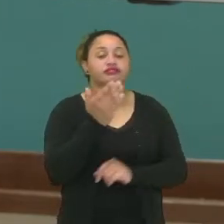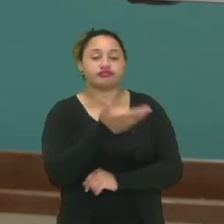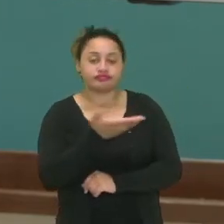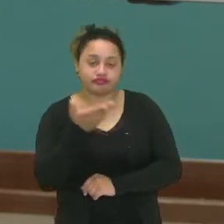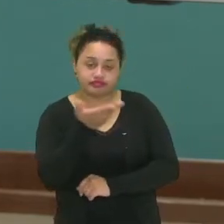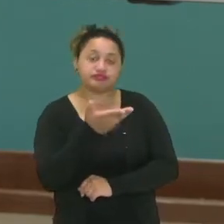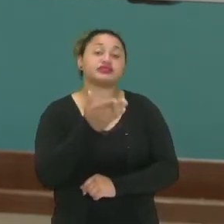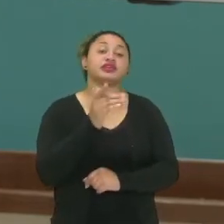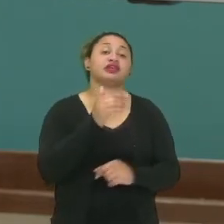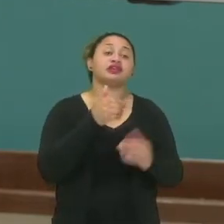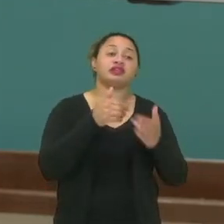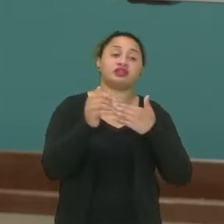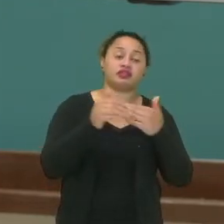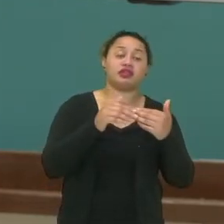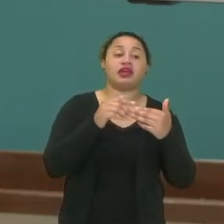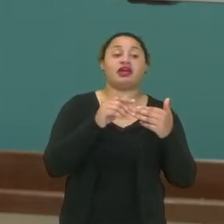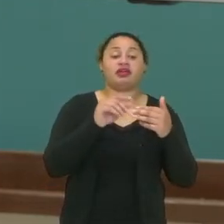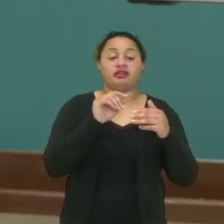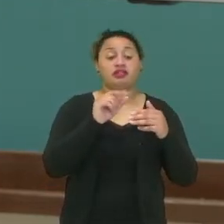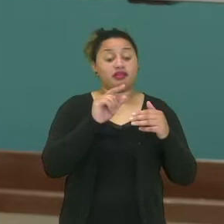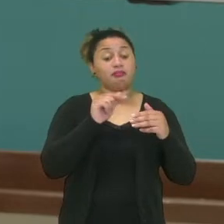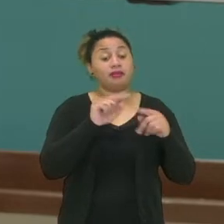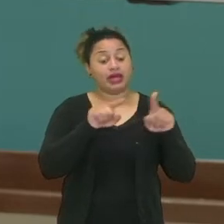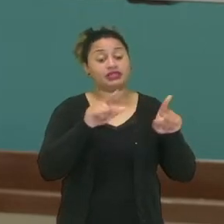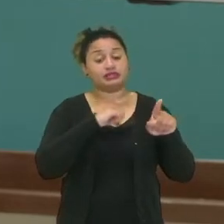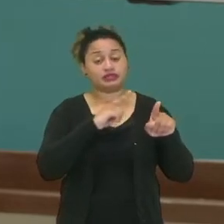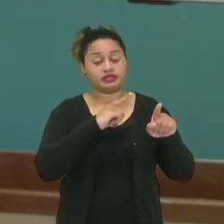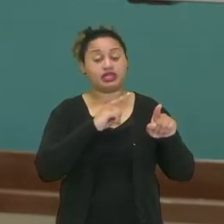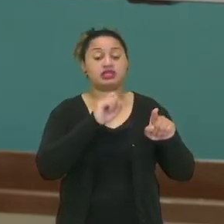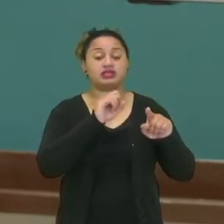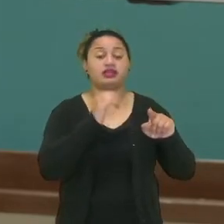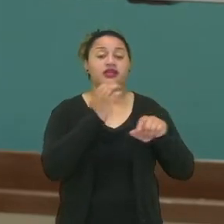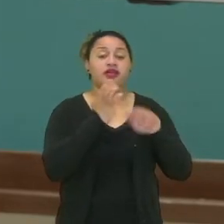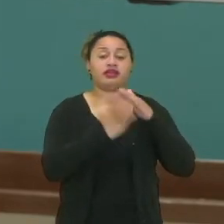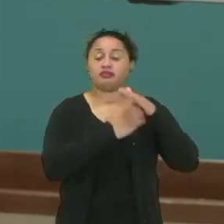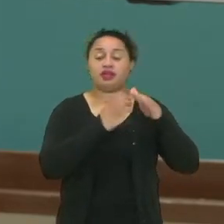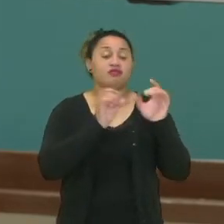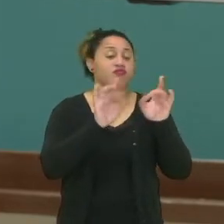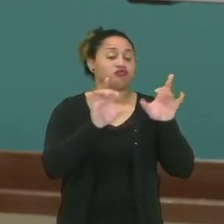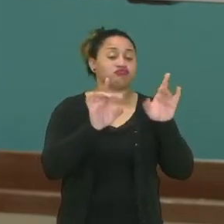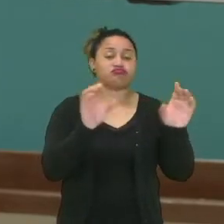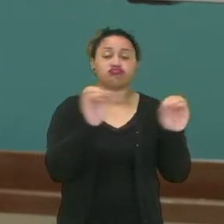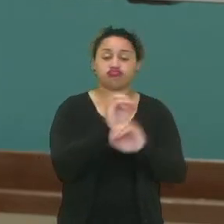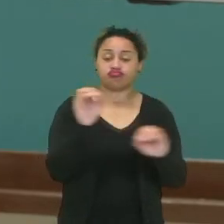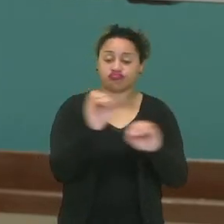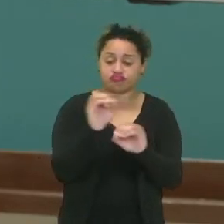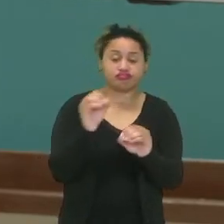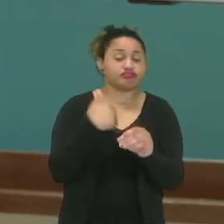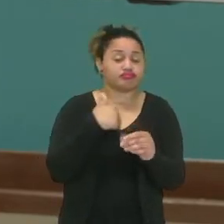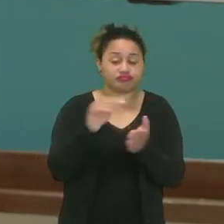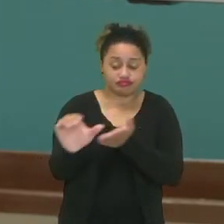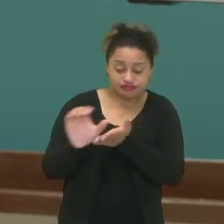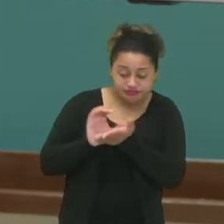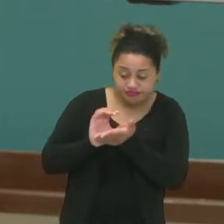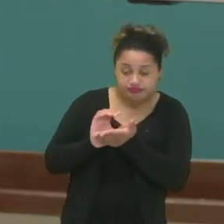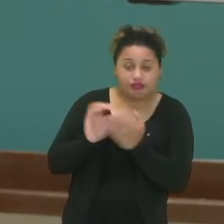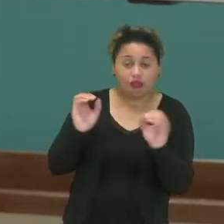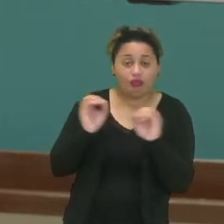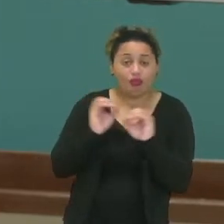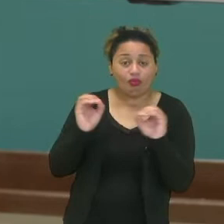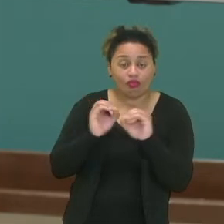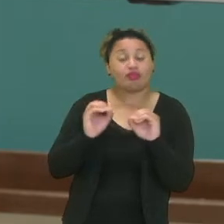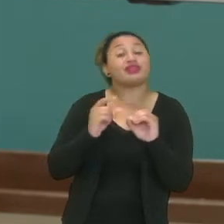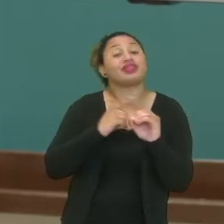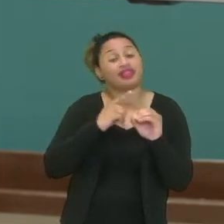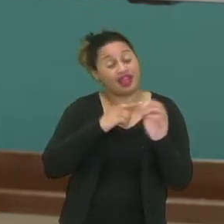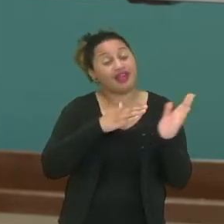ela vai ter. Ou seja, basicamente, se a empresa não está vendendo nada, não está obtendo receita, ela vai ter aquele